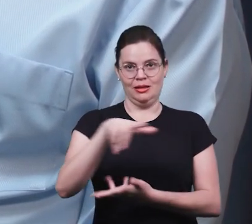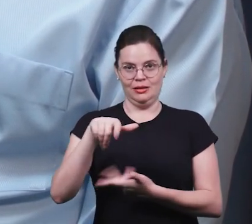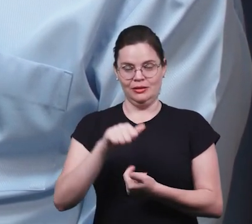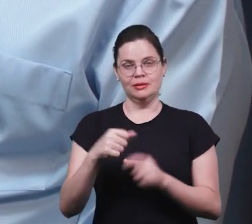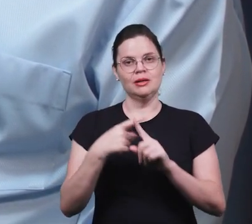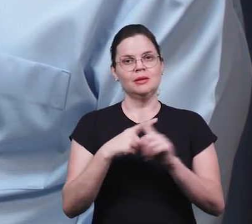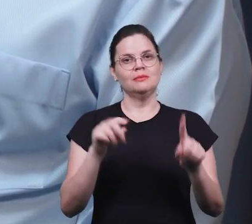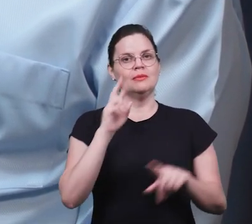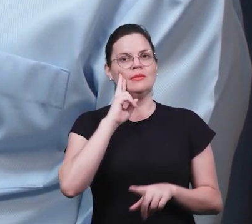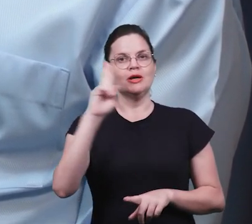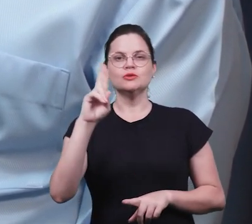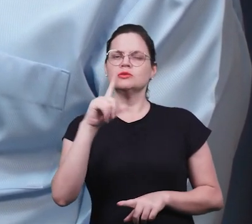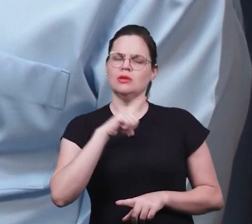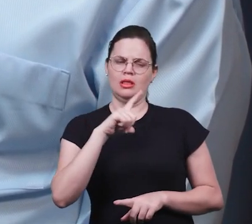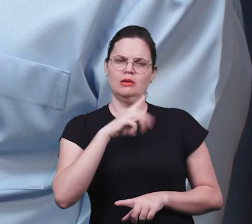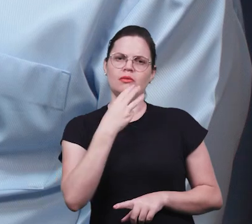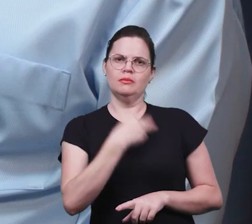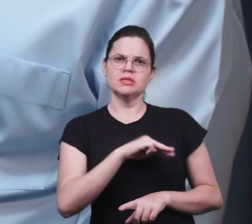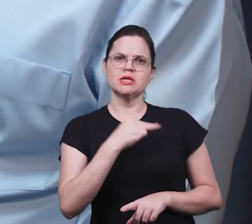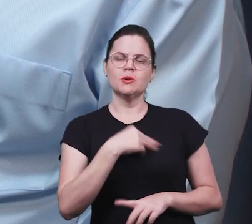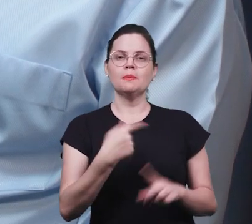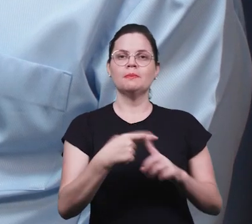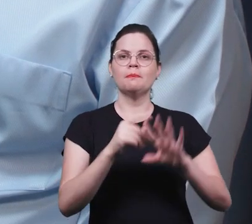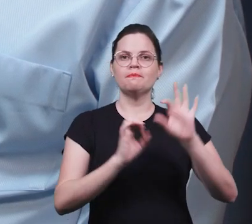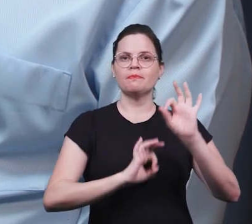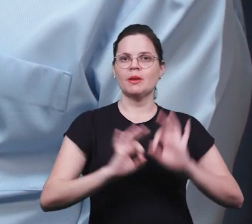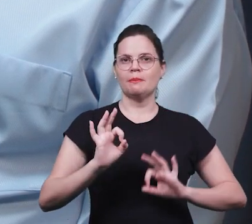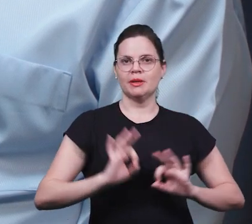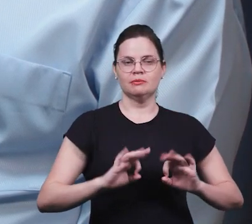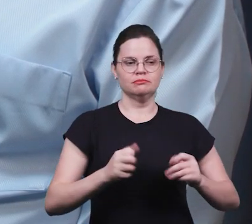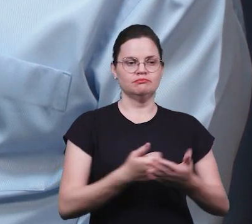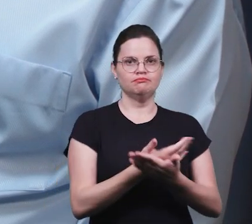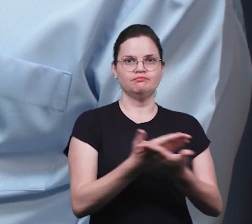E Deus prepara para o homem uma redenção.